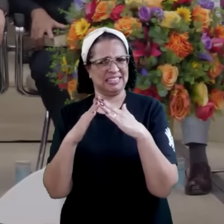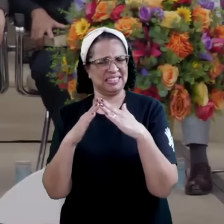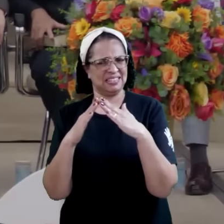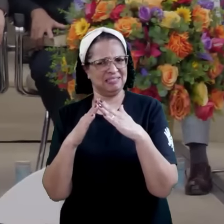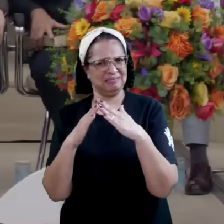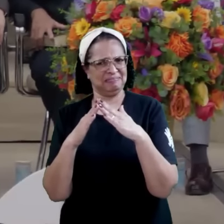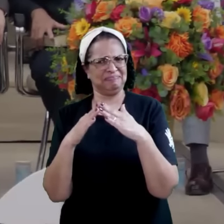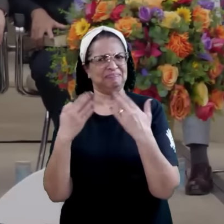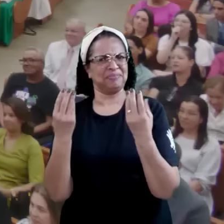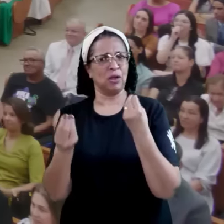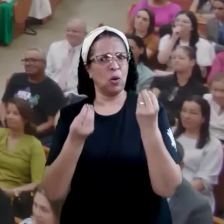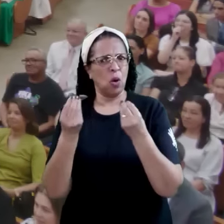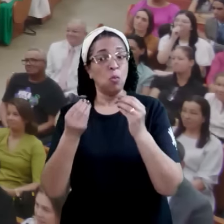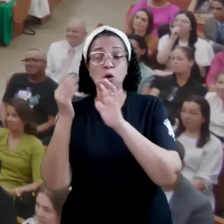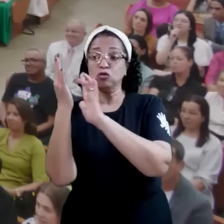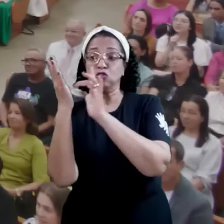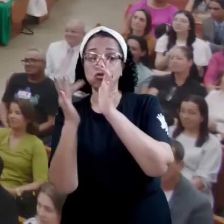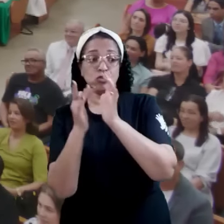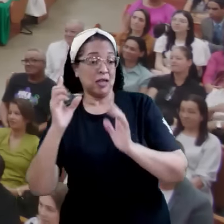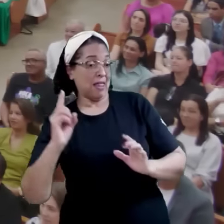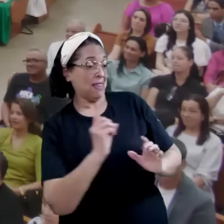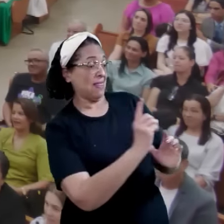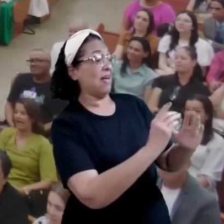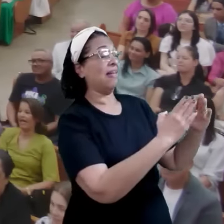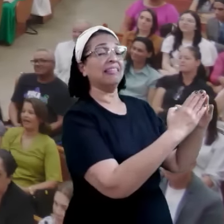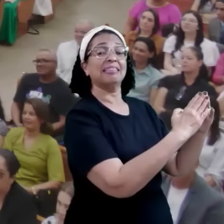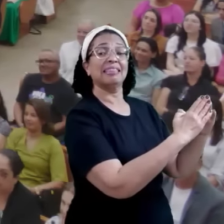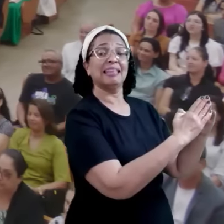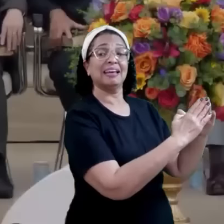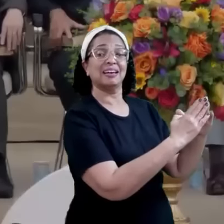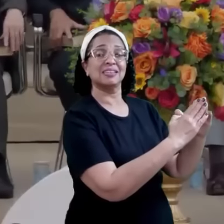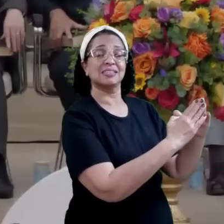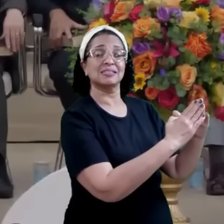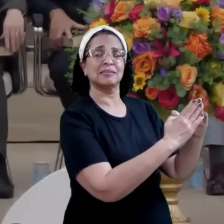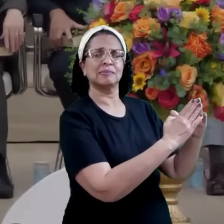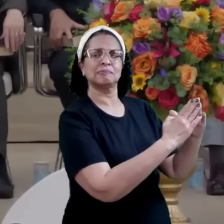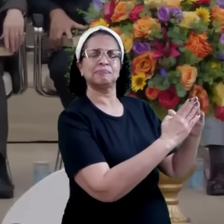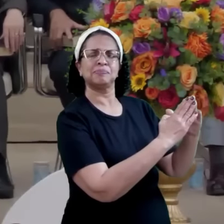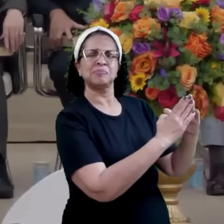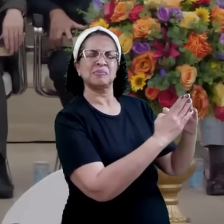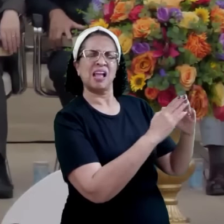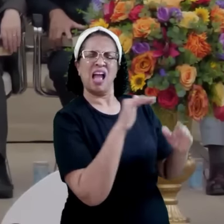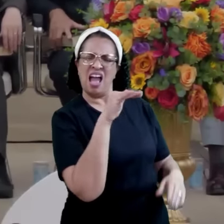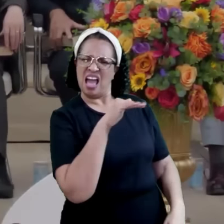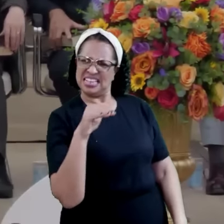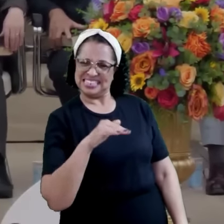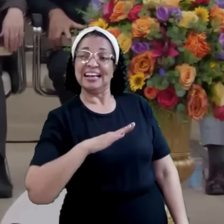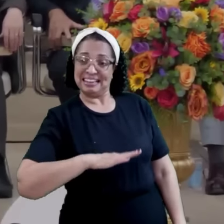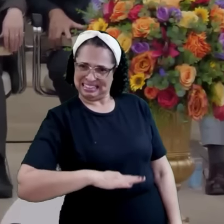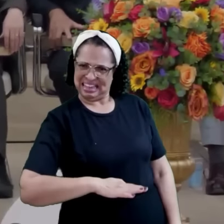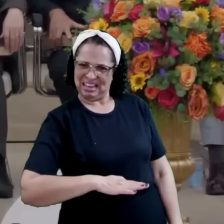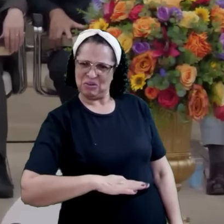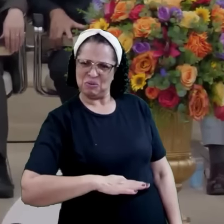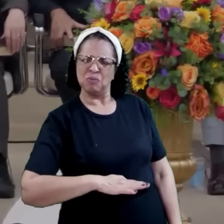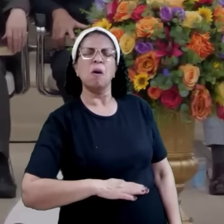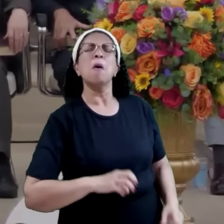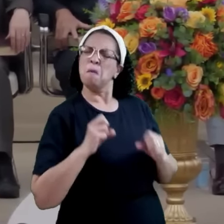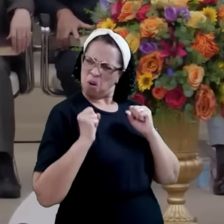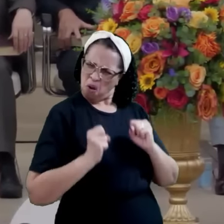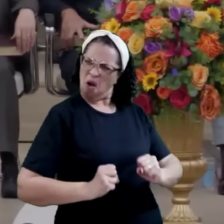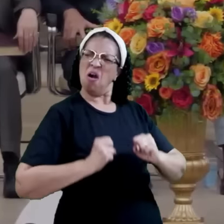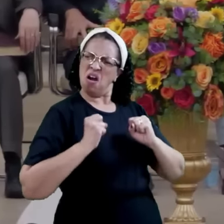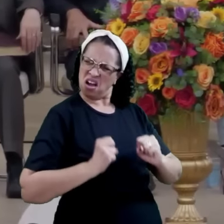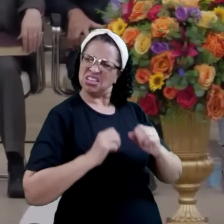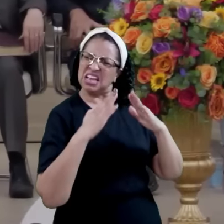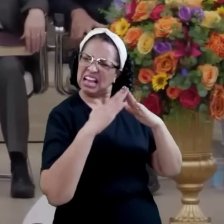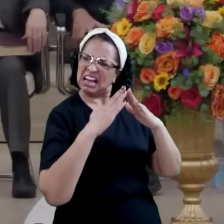você preocupado com quê com que os outros vai achar mas Zaque Eu não tava nem aí Jesus